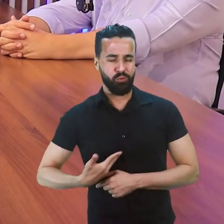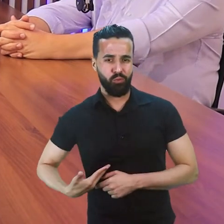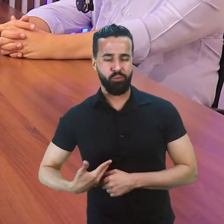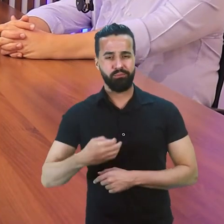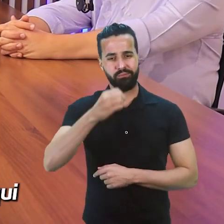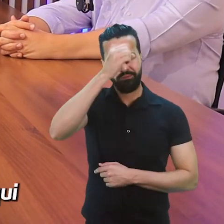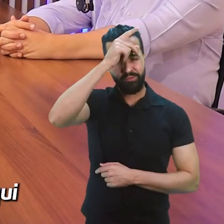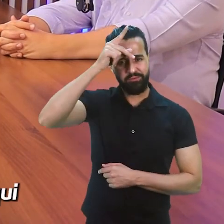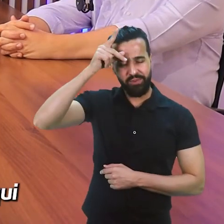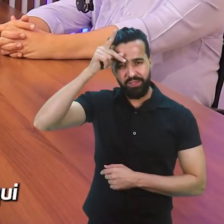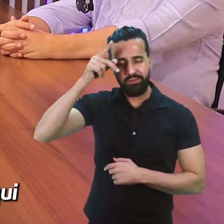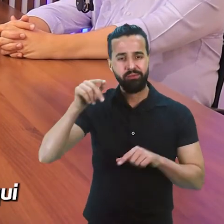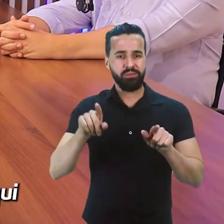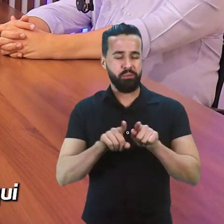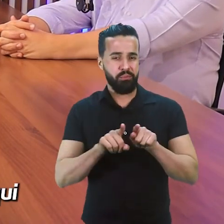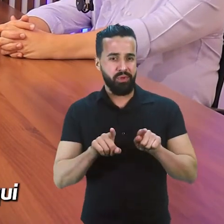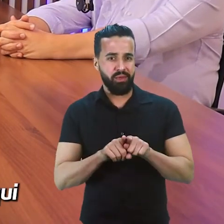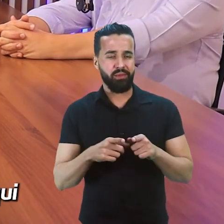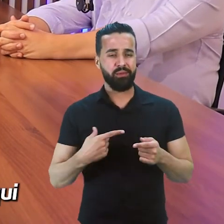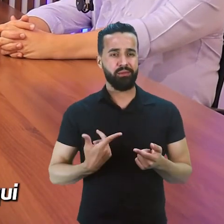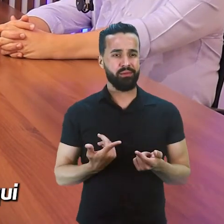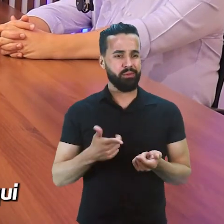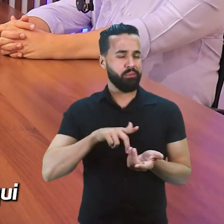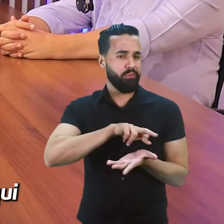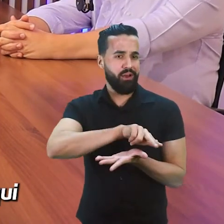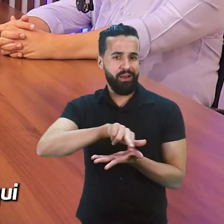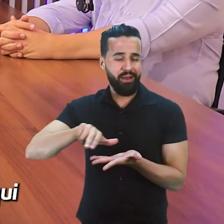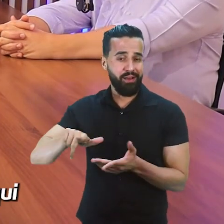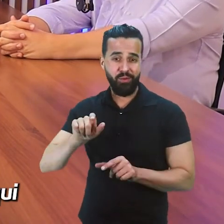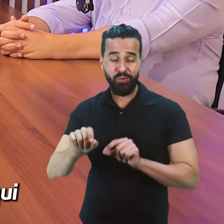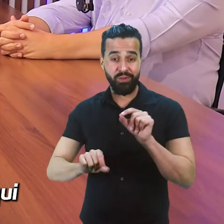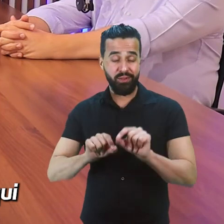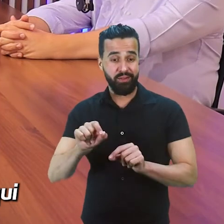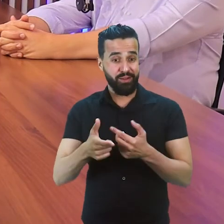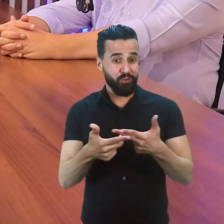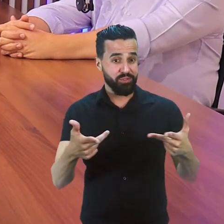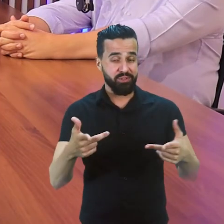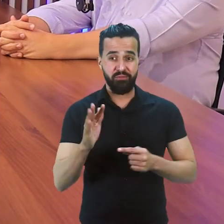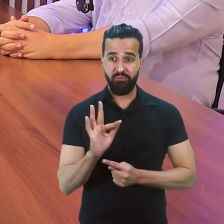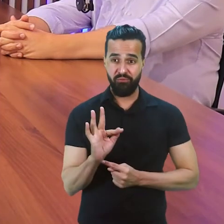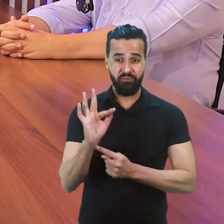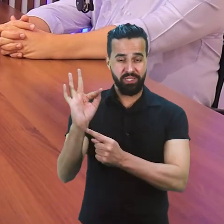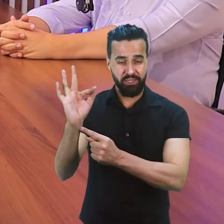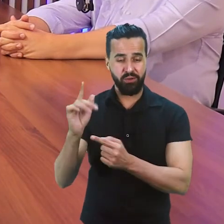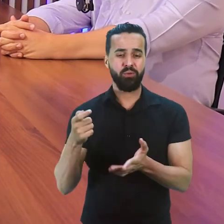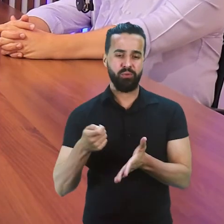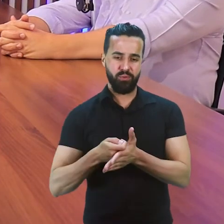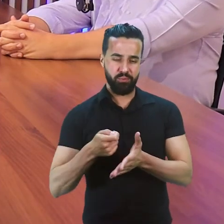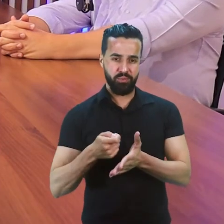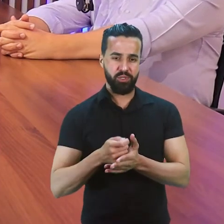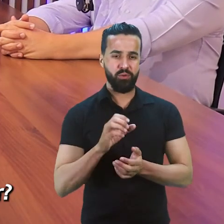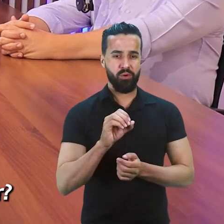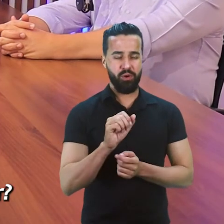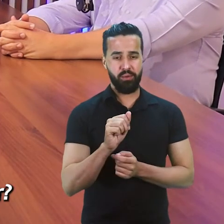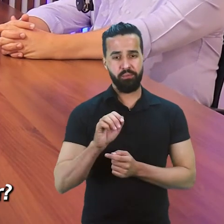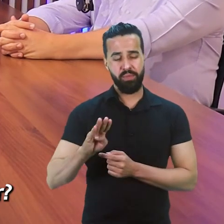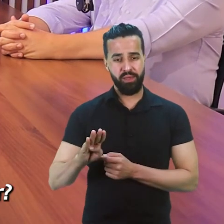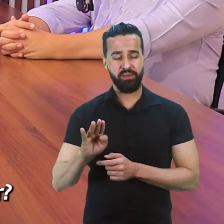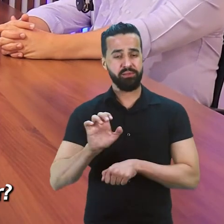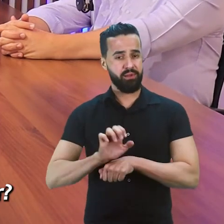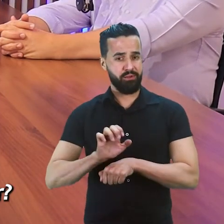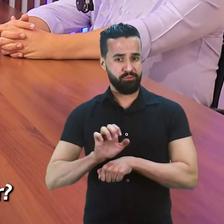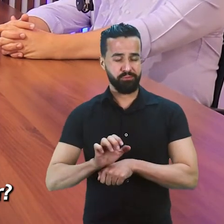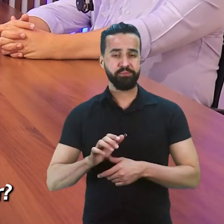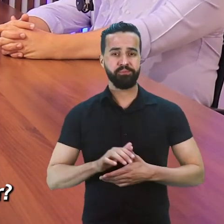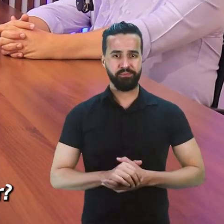prefeito, né, a gente cobrava questões até que era a nível federal, cobrando aqui pela OAB estadual mesmo. Né? Ô, Mas Herbert, e